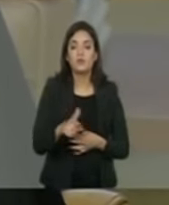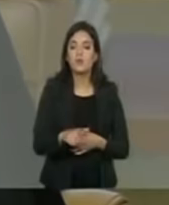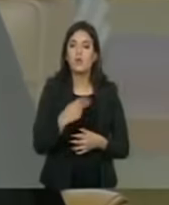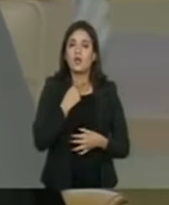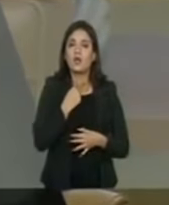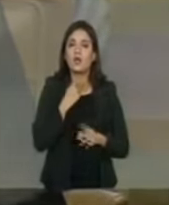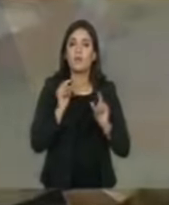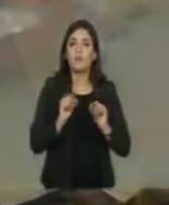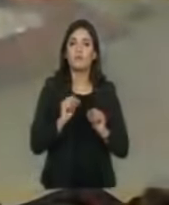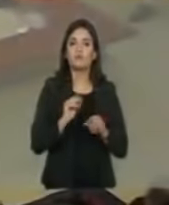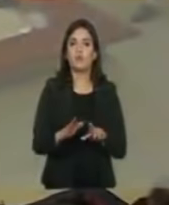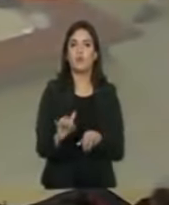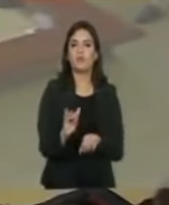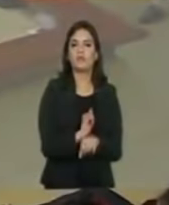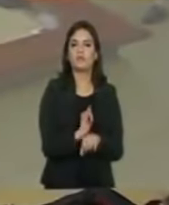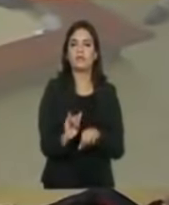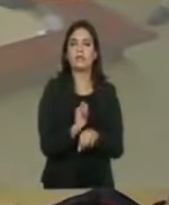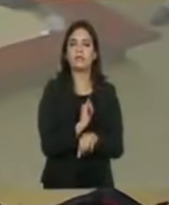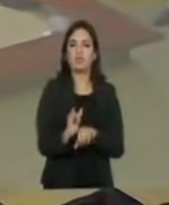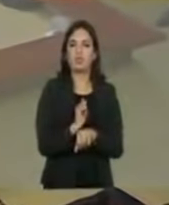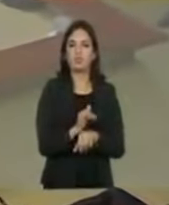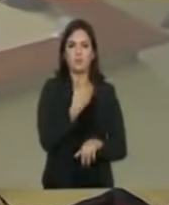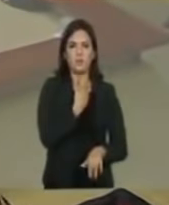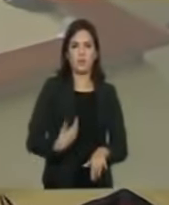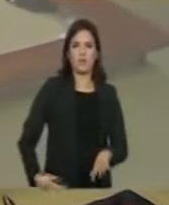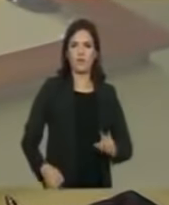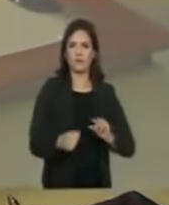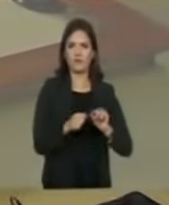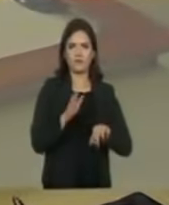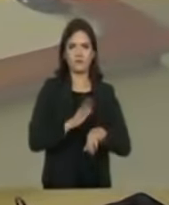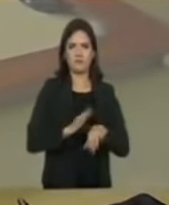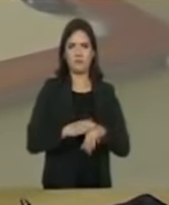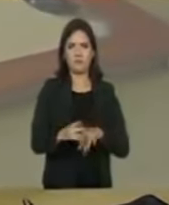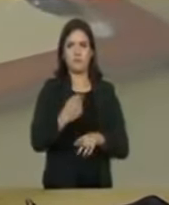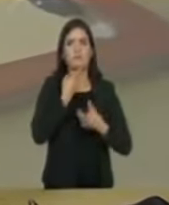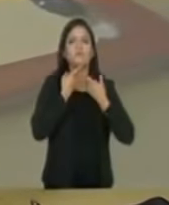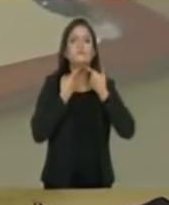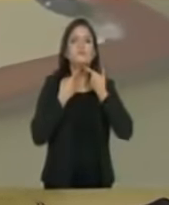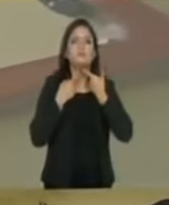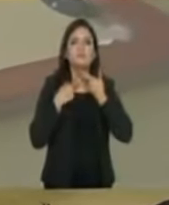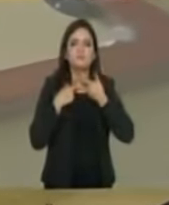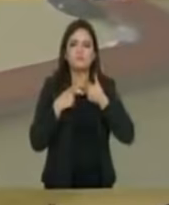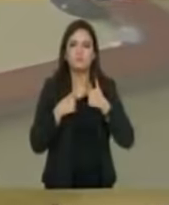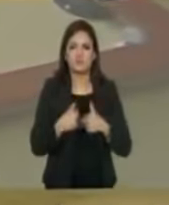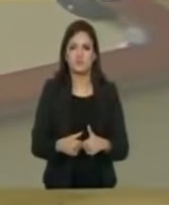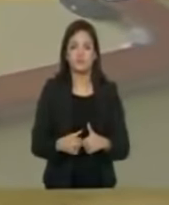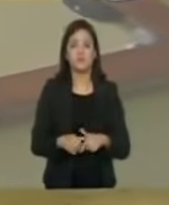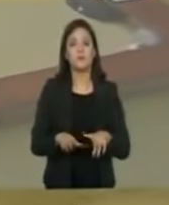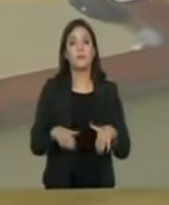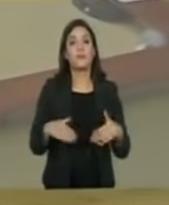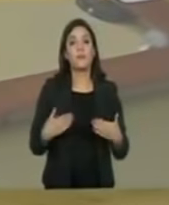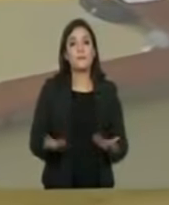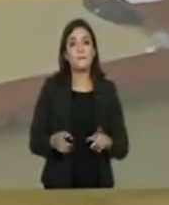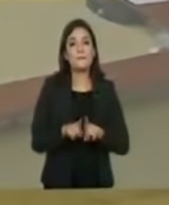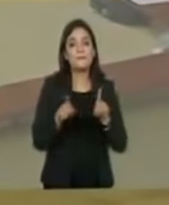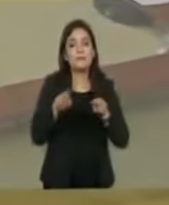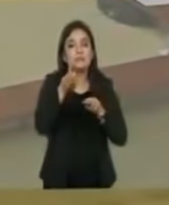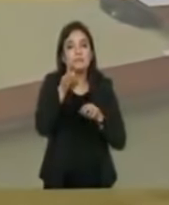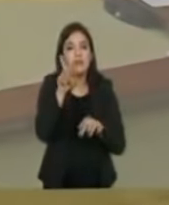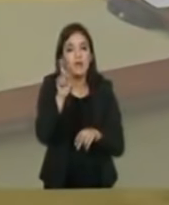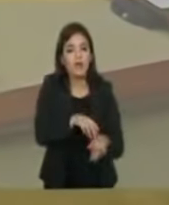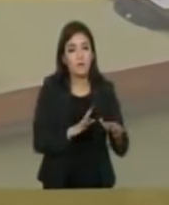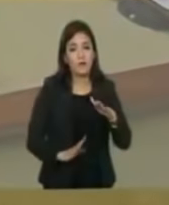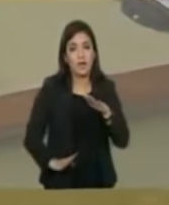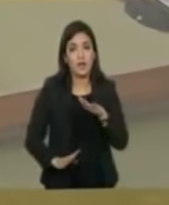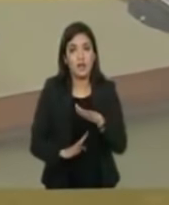arbítrio do estado ao contrário ele representa poderoso meio de contenção e de limitação dos poderes